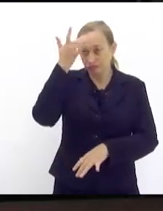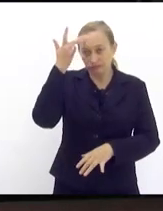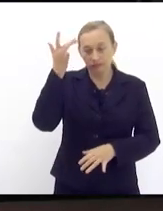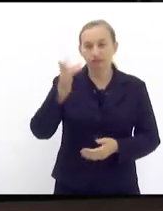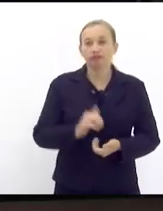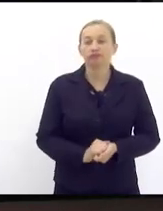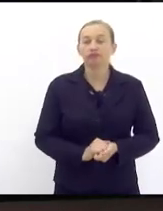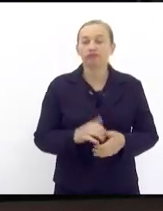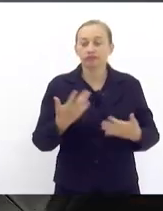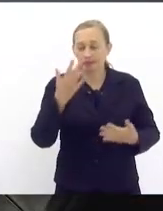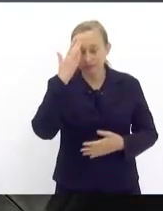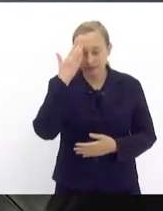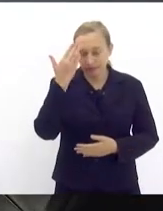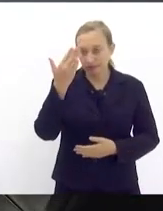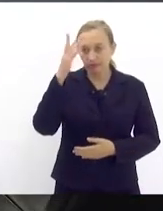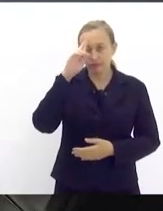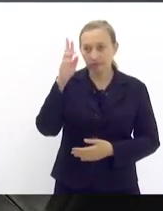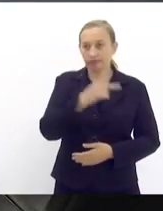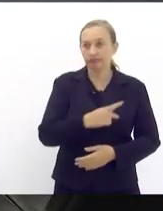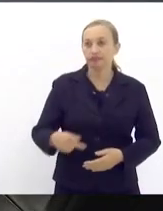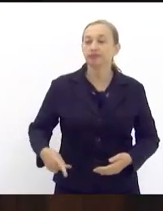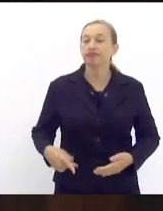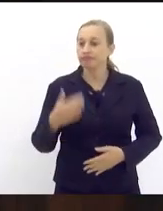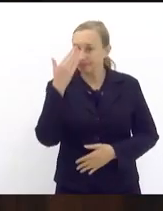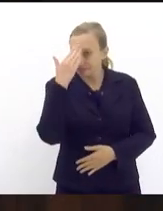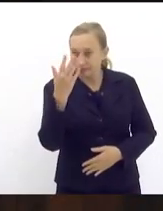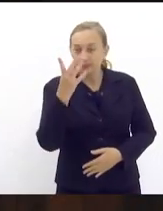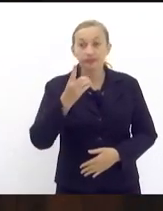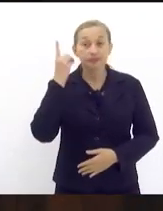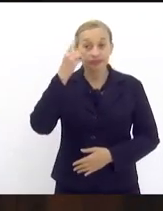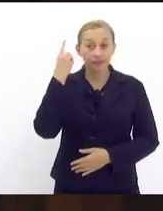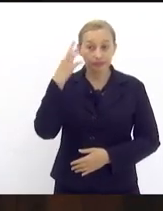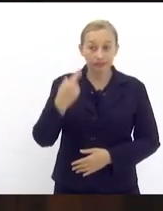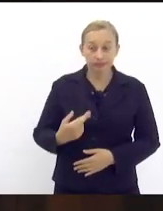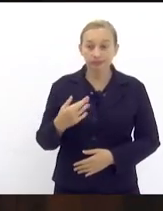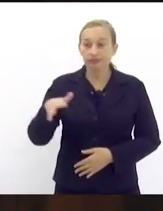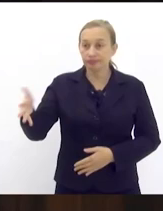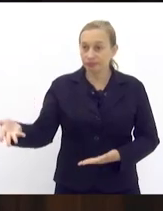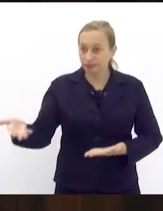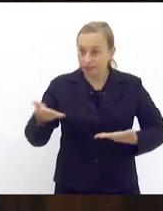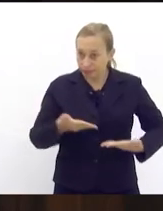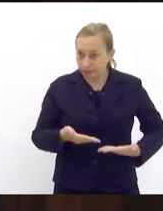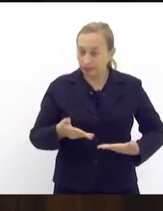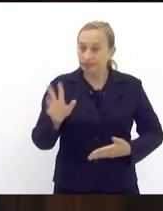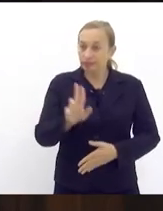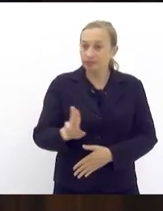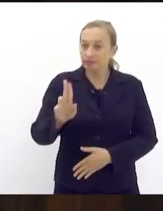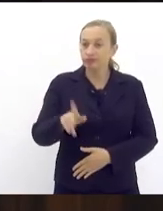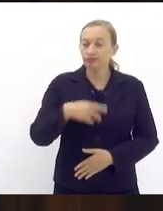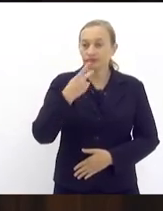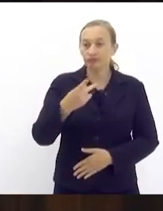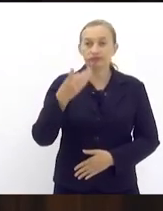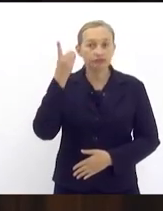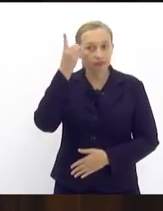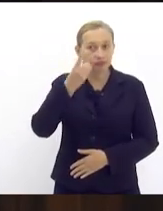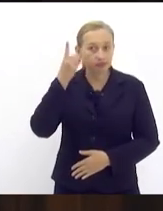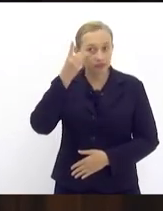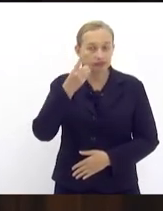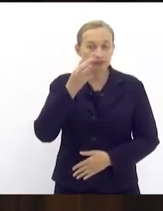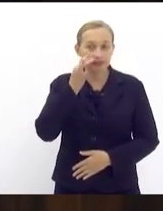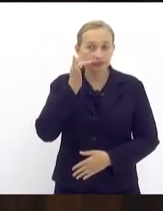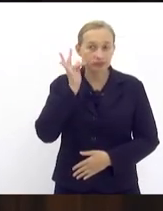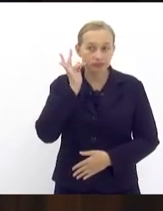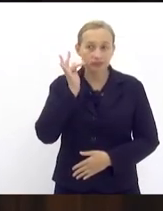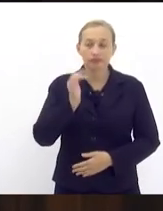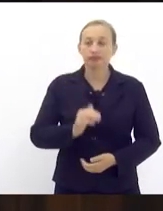obrigada senhora presidente Obrigada deputada Renata chama agora para fazer o uso da palavra Nobre Deputado Fábio